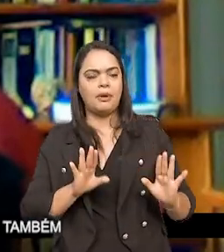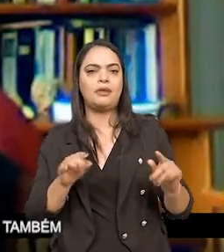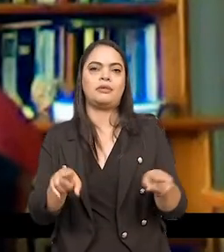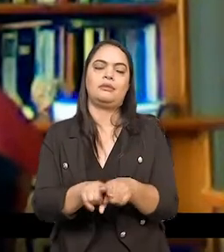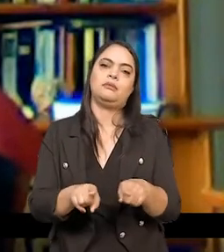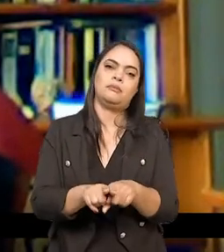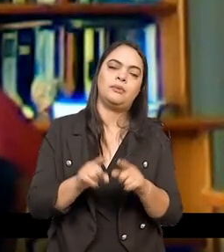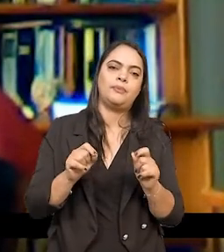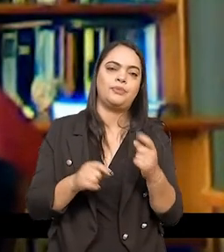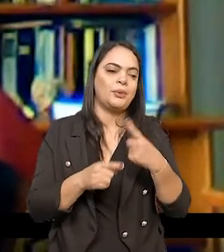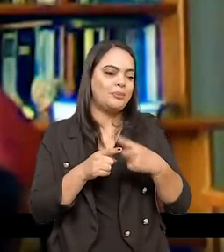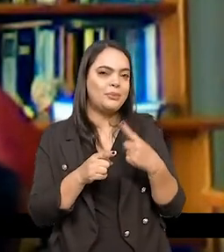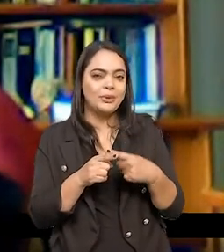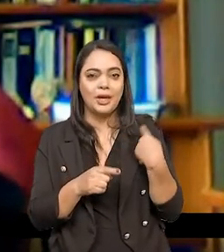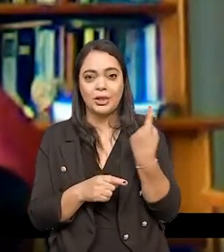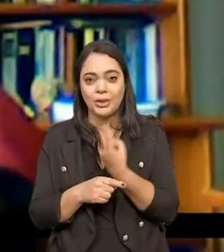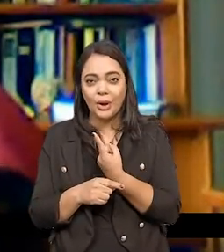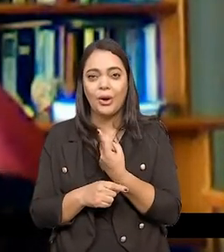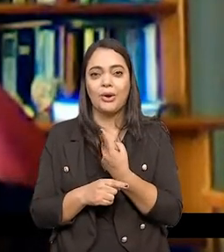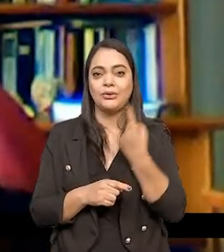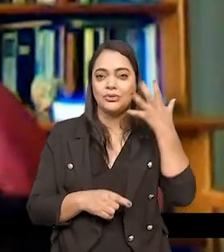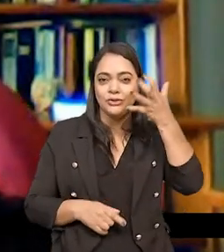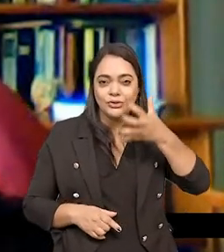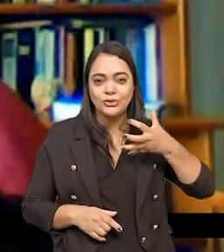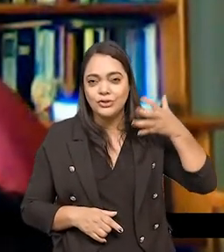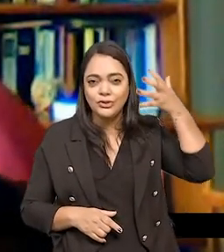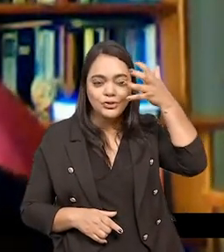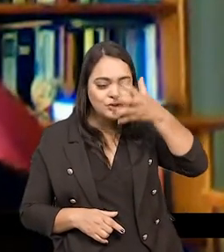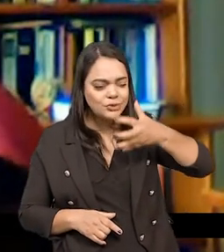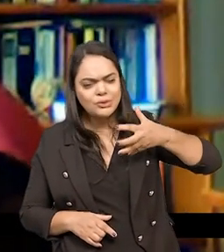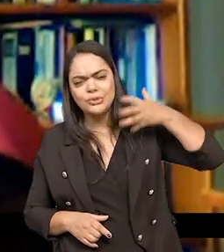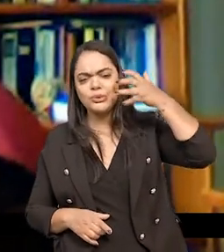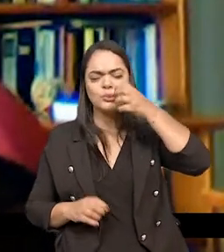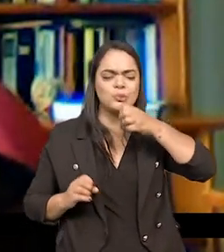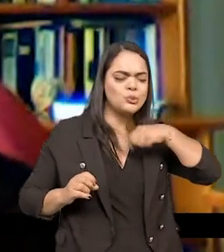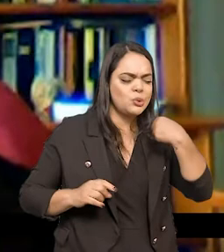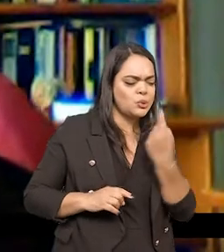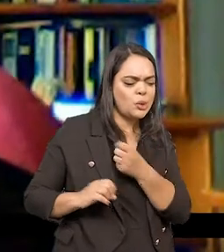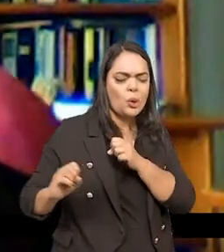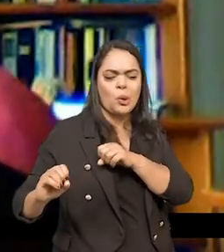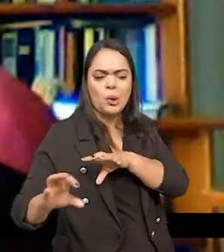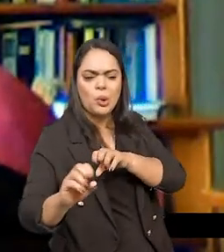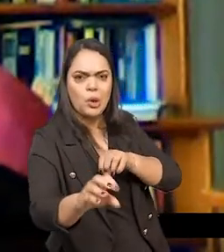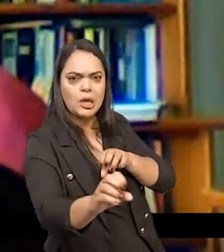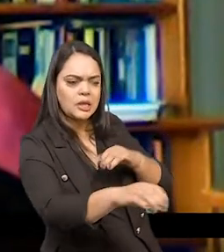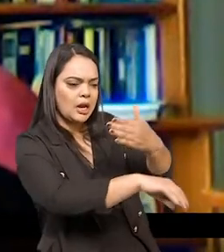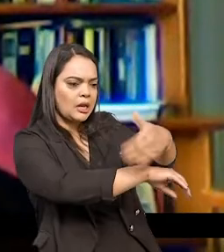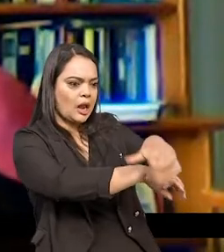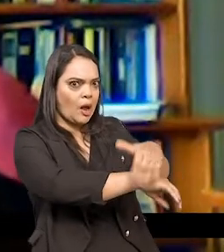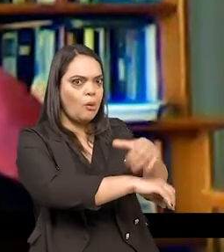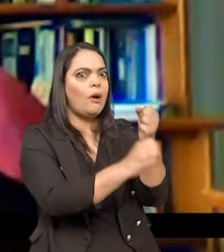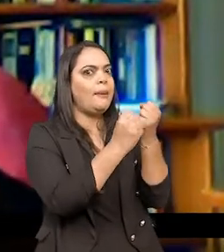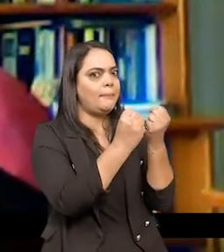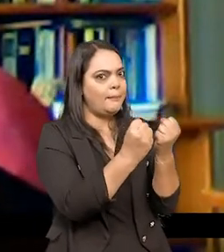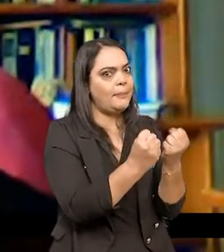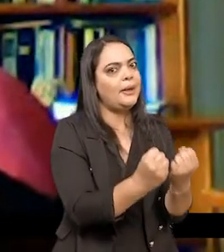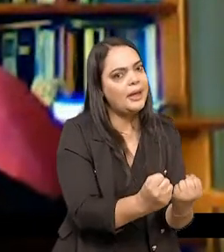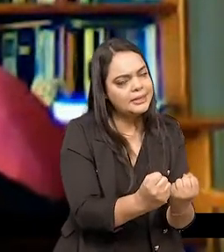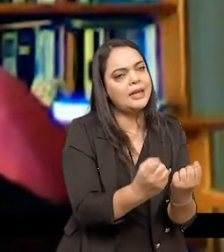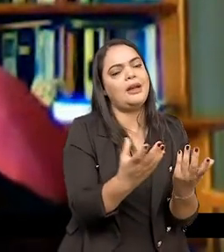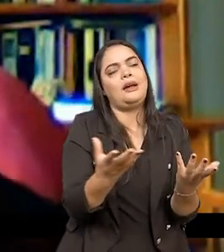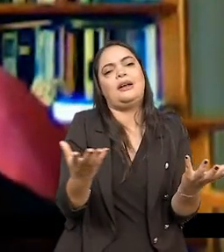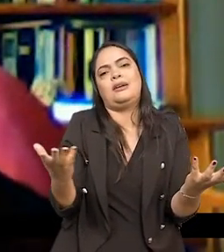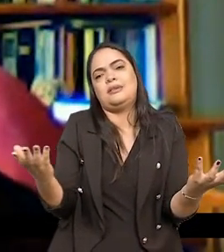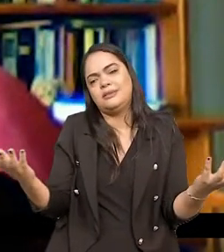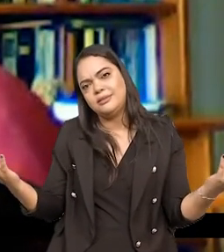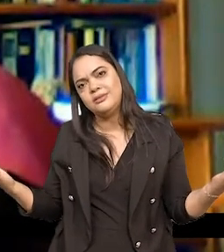eles também, porque o peso da gente, do nosso discurso, do que leem, tem o peso da rua é muito grande, né? E o peso